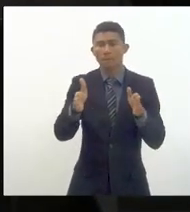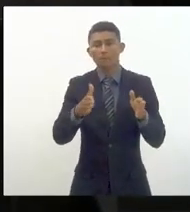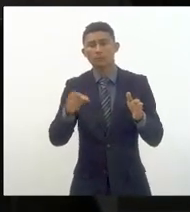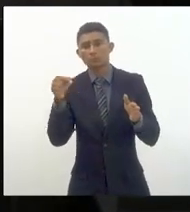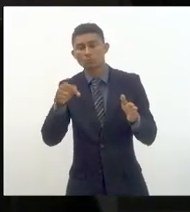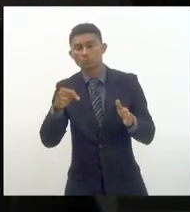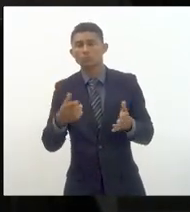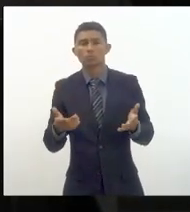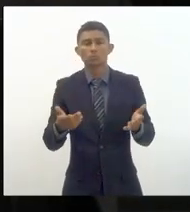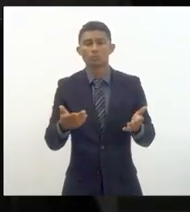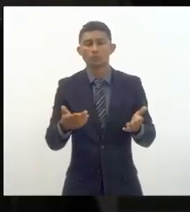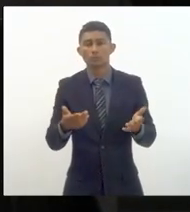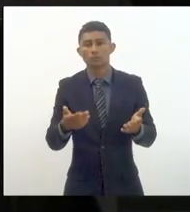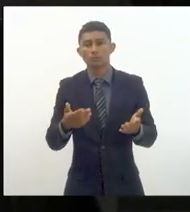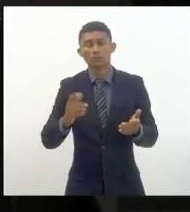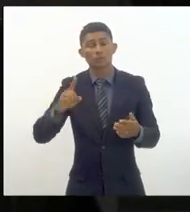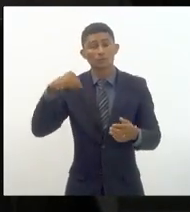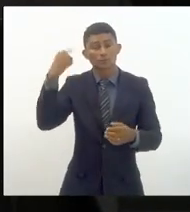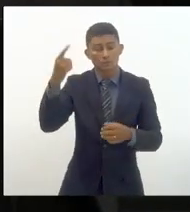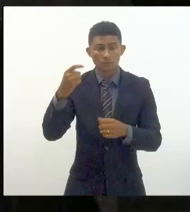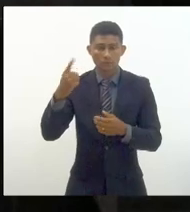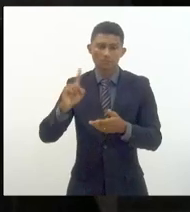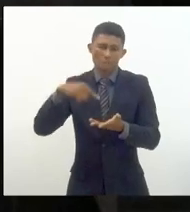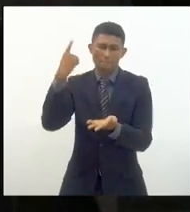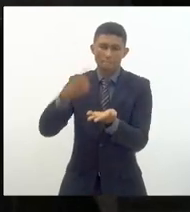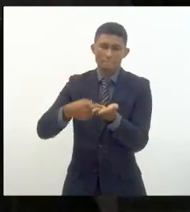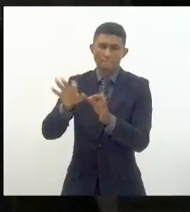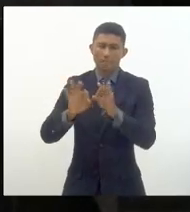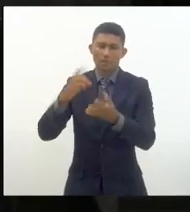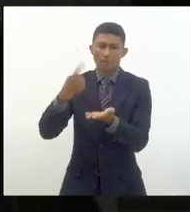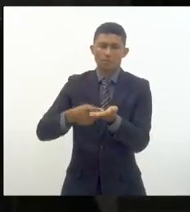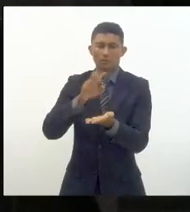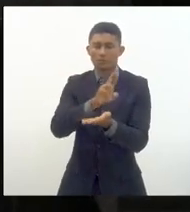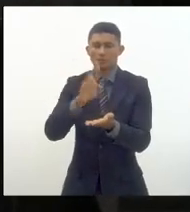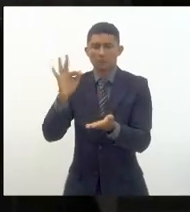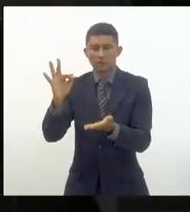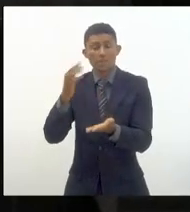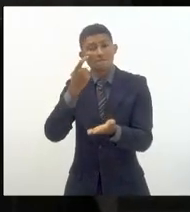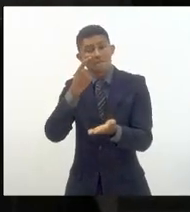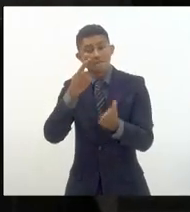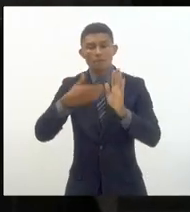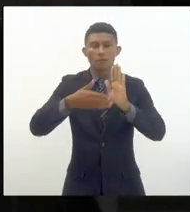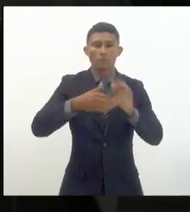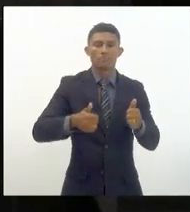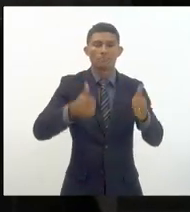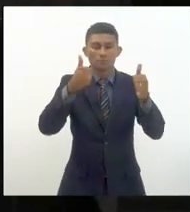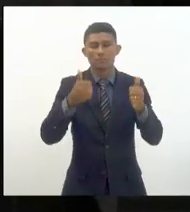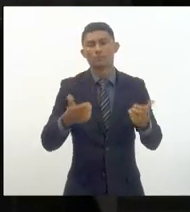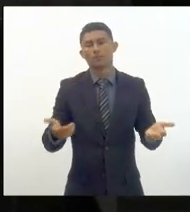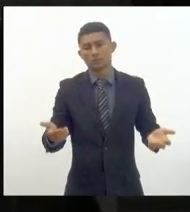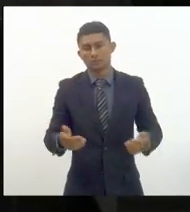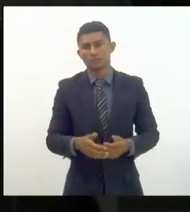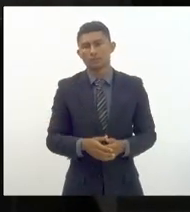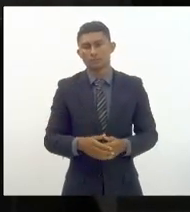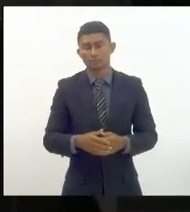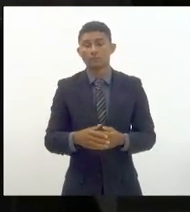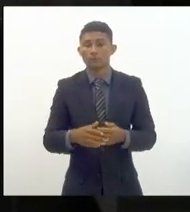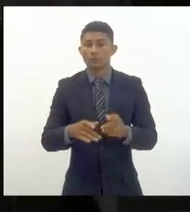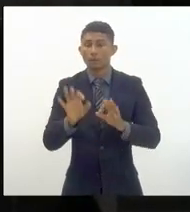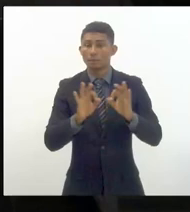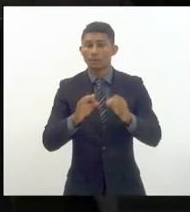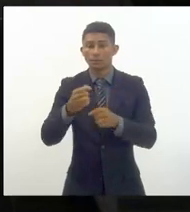agora é na revisão do plano de quitação fiscal do Estado a proposta de melhoria do plano de Jardim que é de